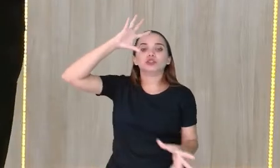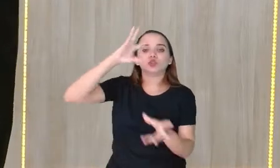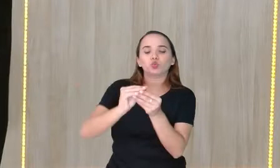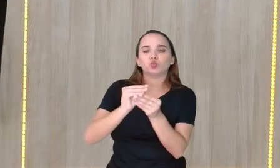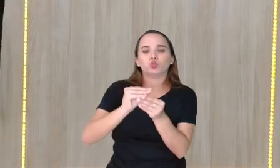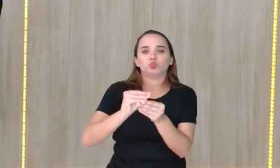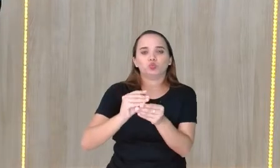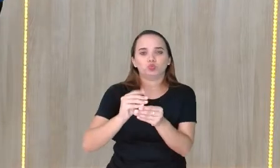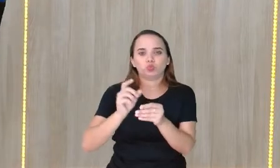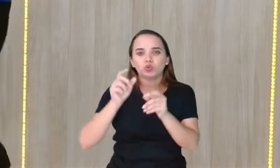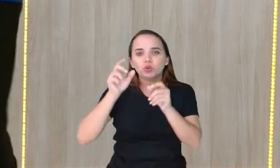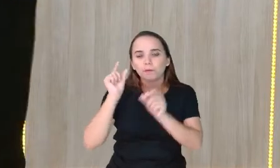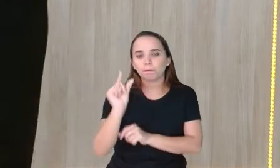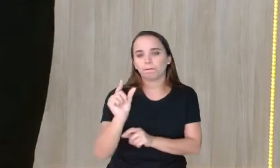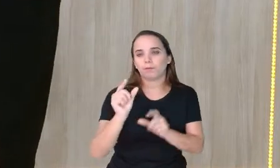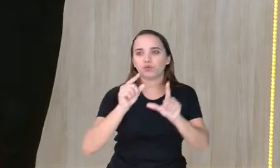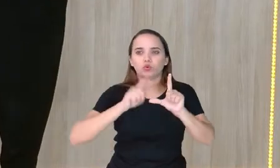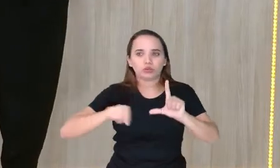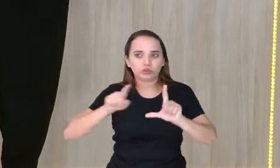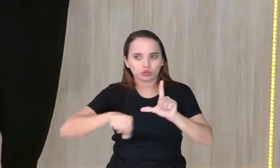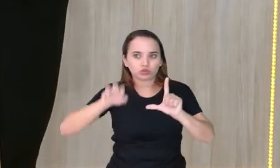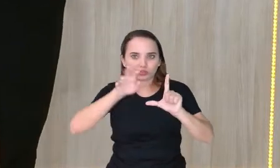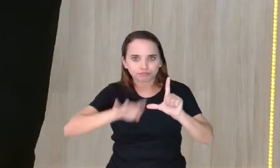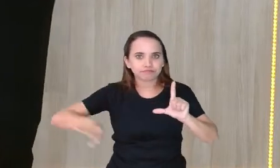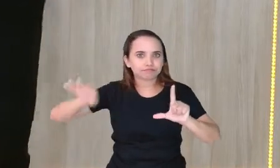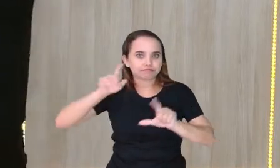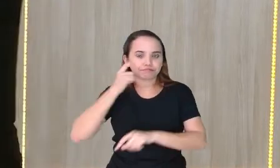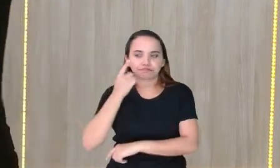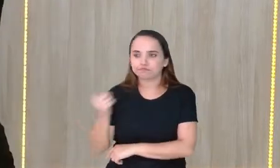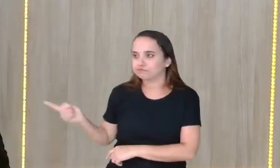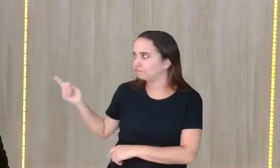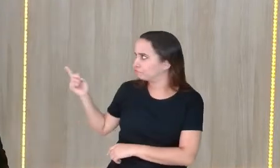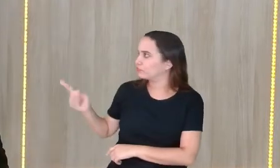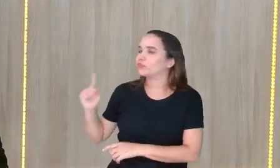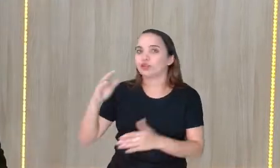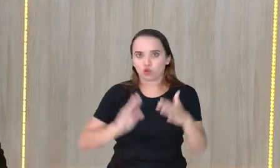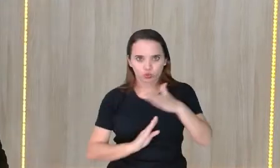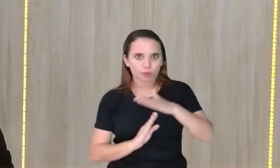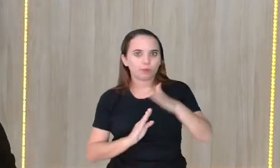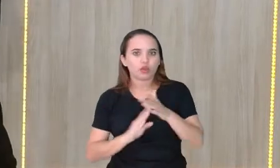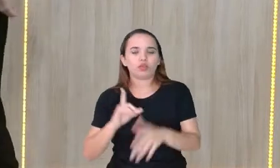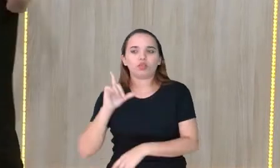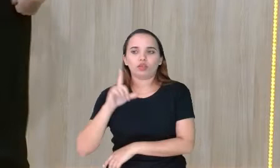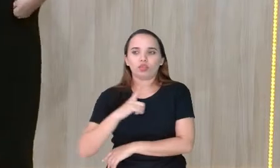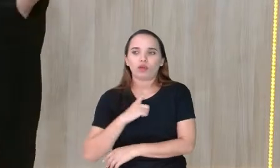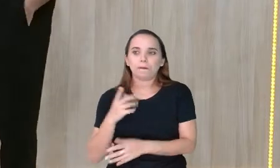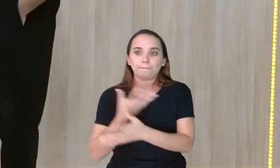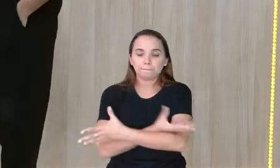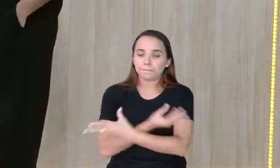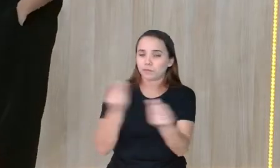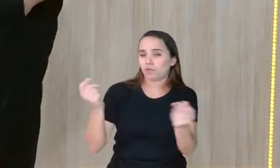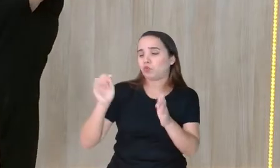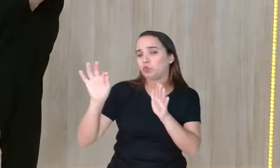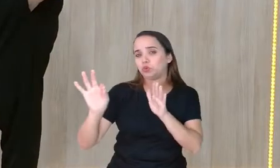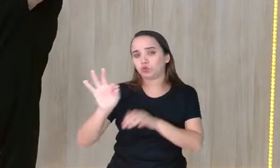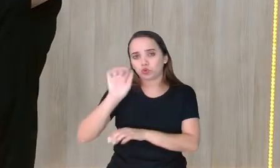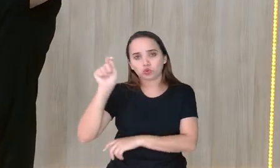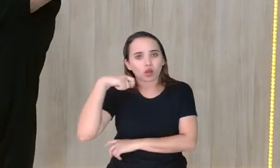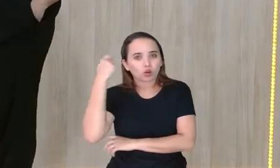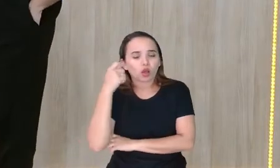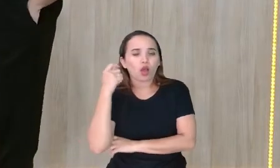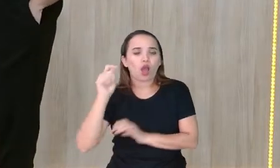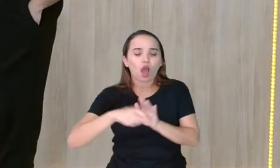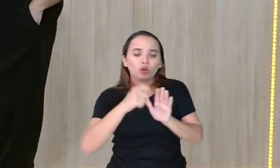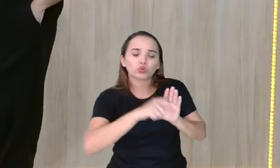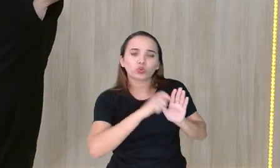poucos caracteres. Isso tudo em um número limitado de caracteres. Muitos autores chamam de mini-contos aqueles com até